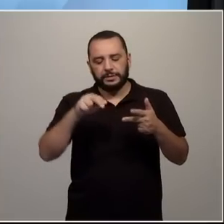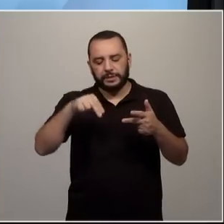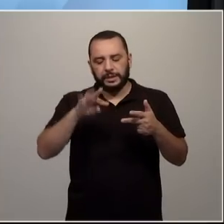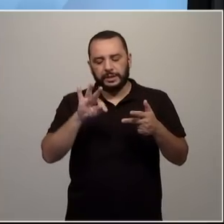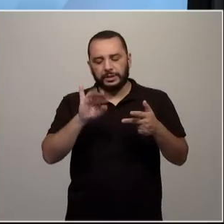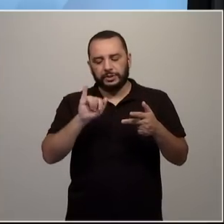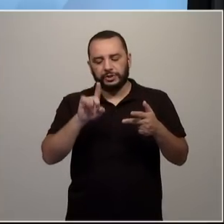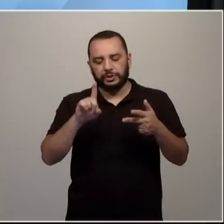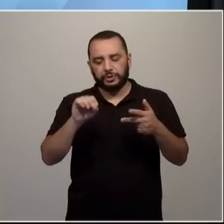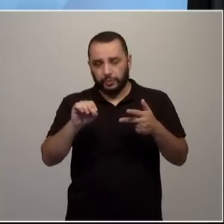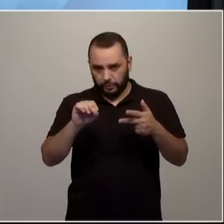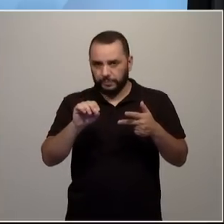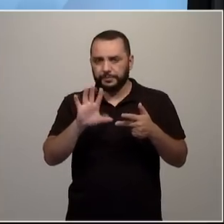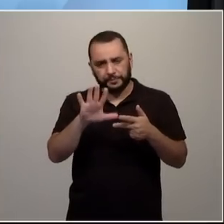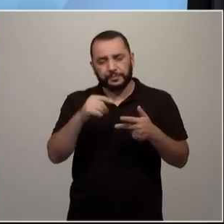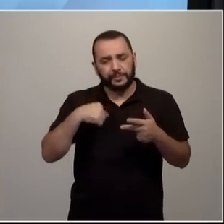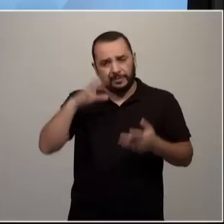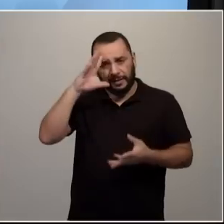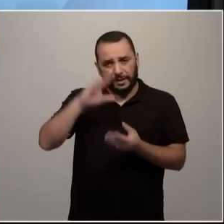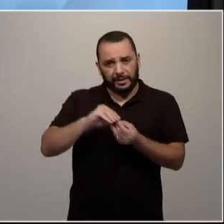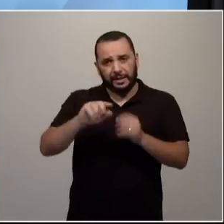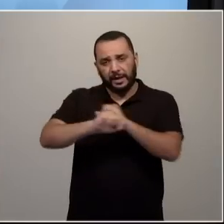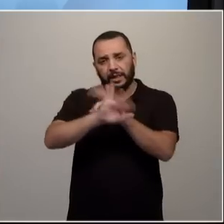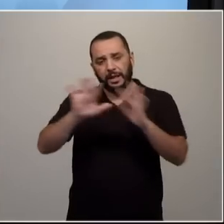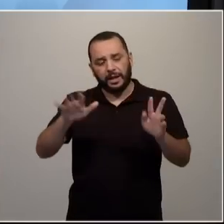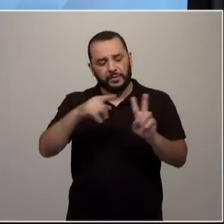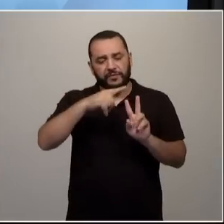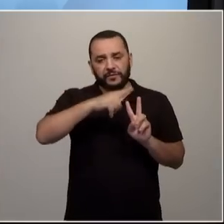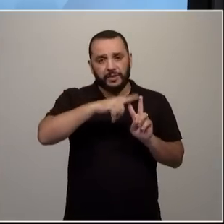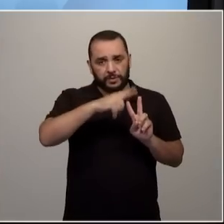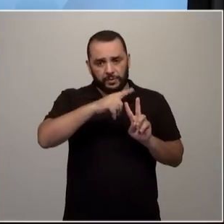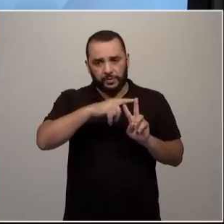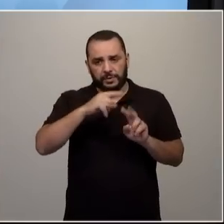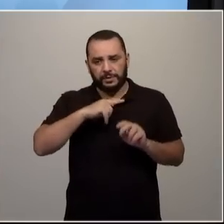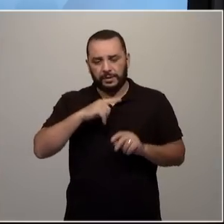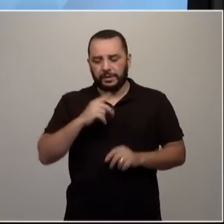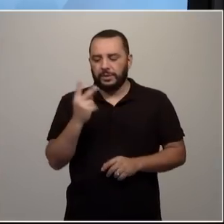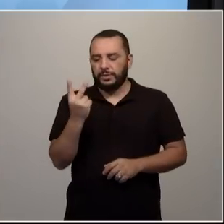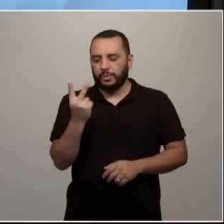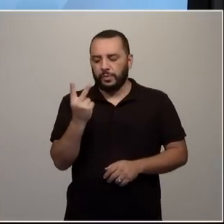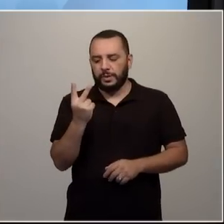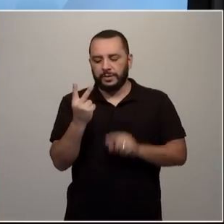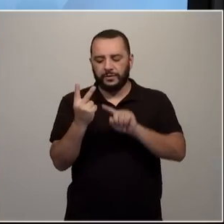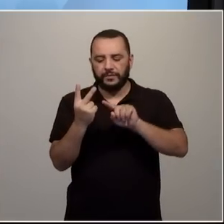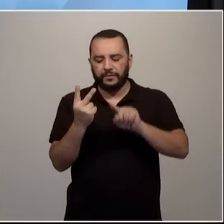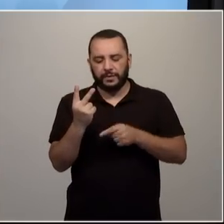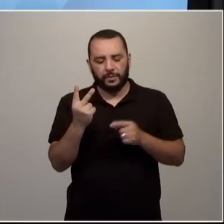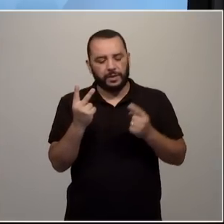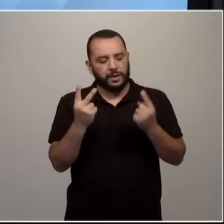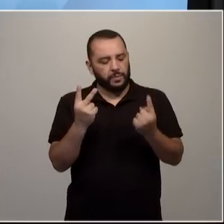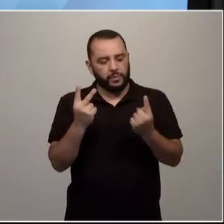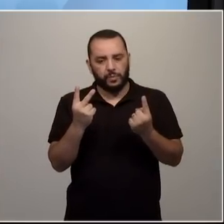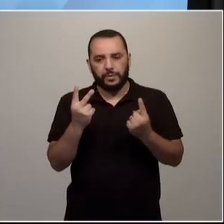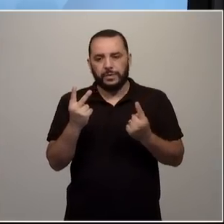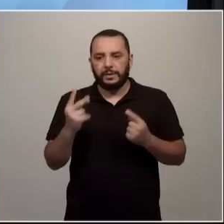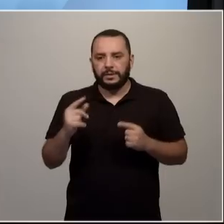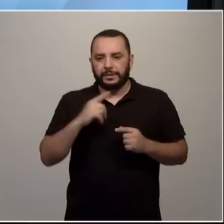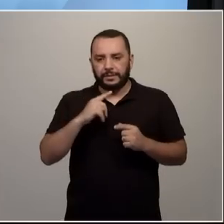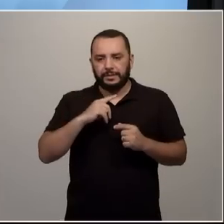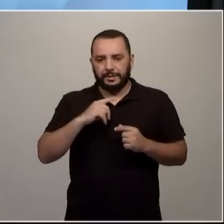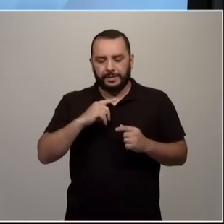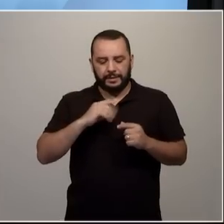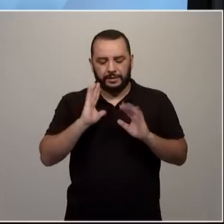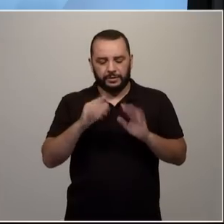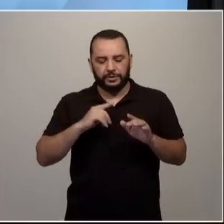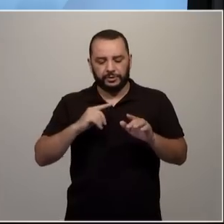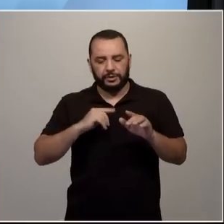entender bem esse vetor, a gente pensa que esse 2, 1 é o vetor que sai da origem e tem extremidade no ponto 2,